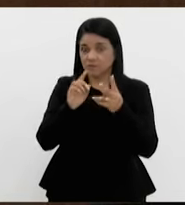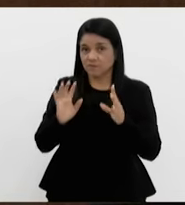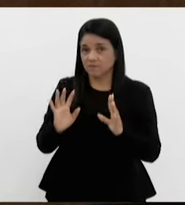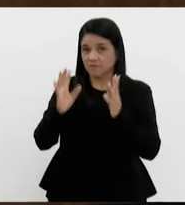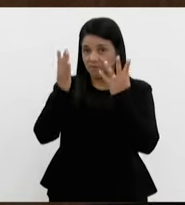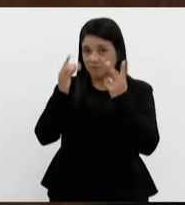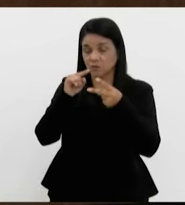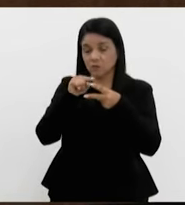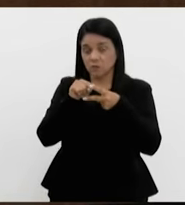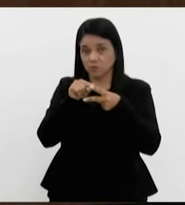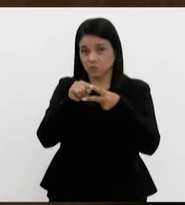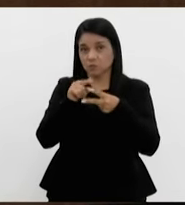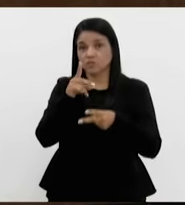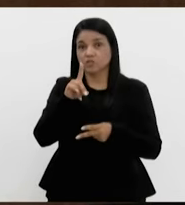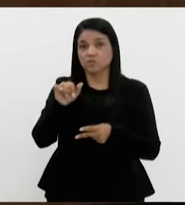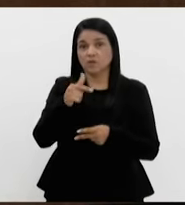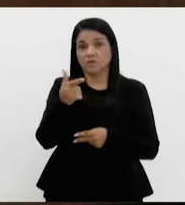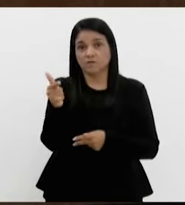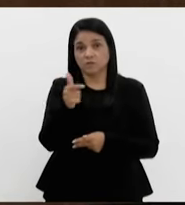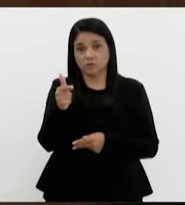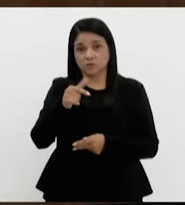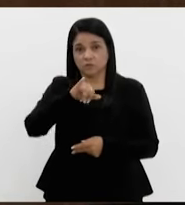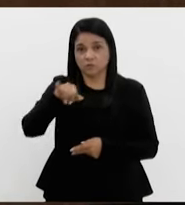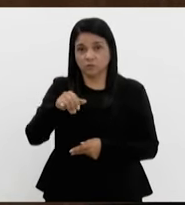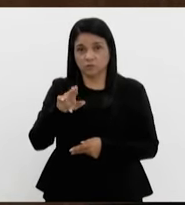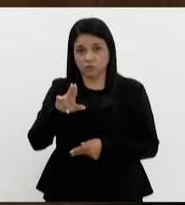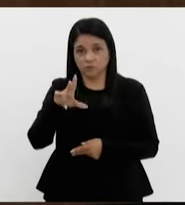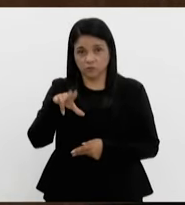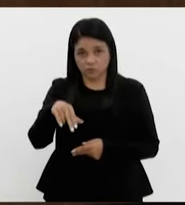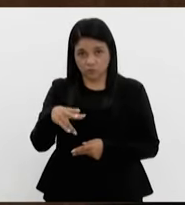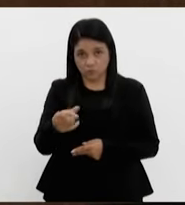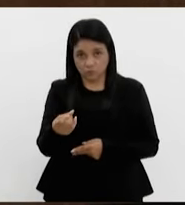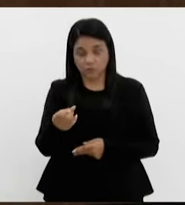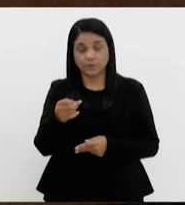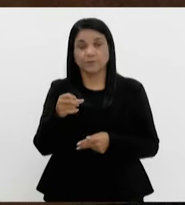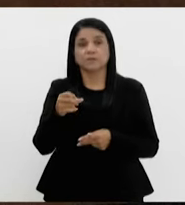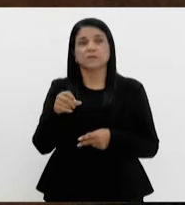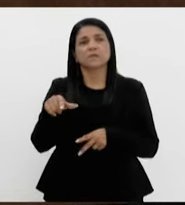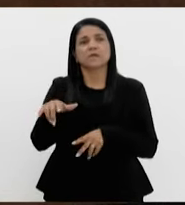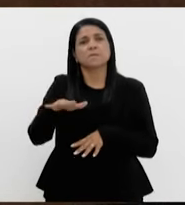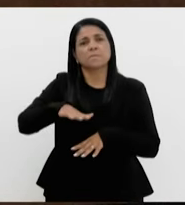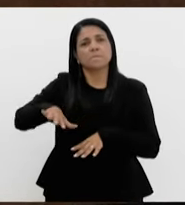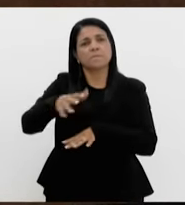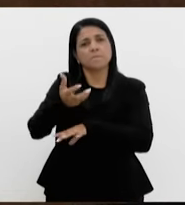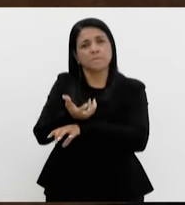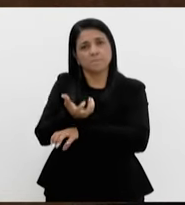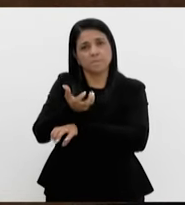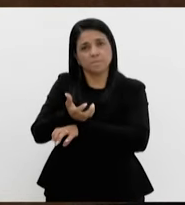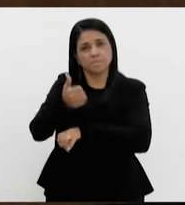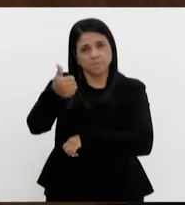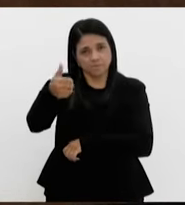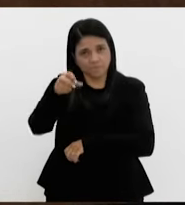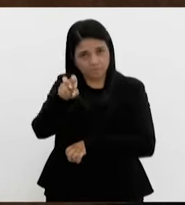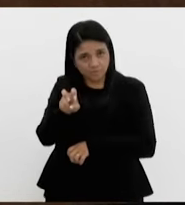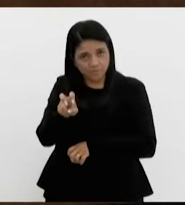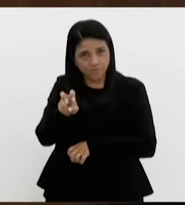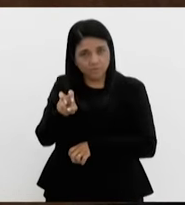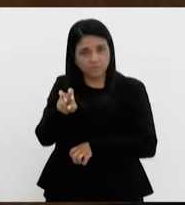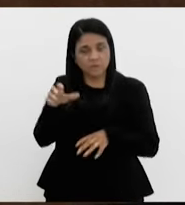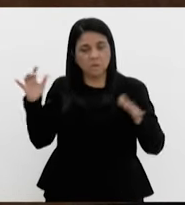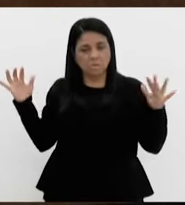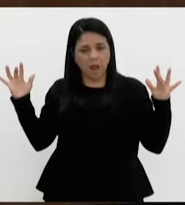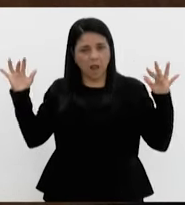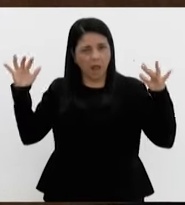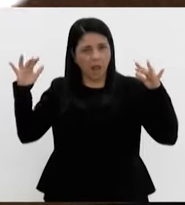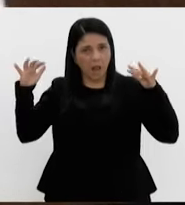dia 22 de junho, na Praça 15, onde haverá uma grande